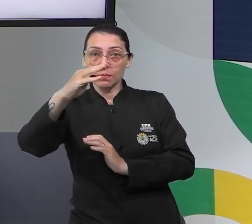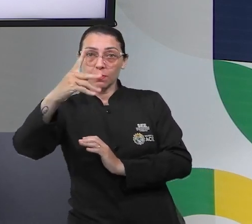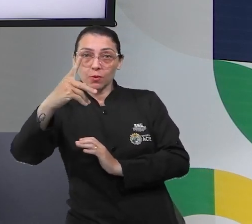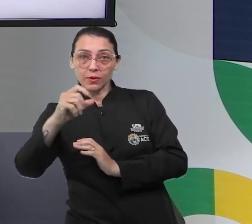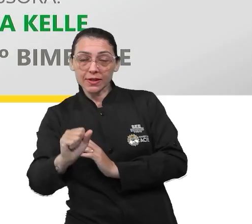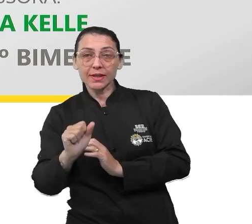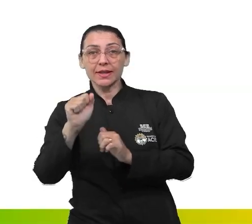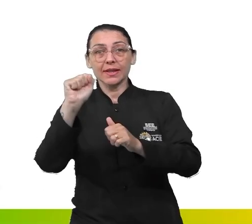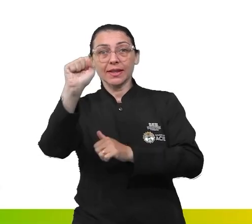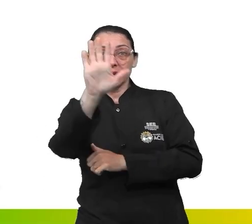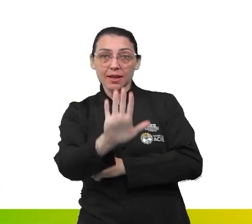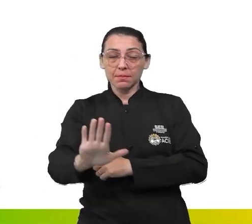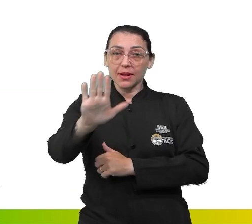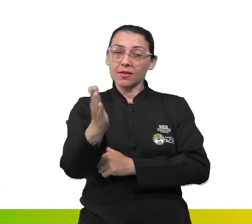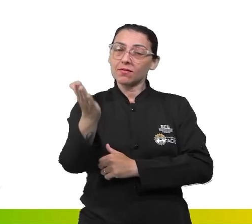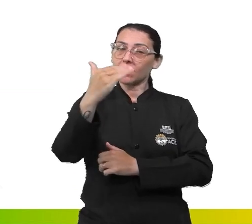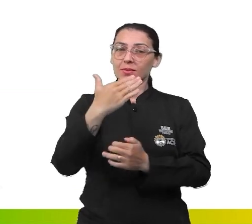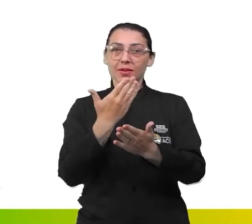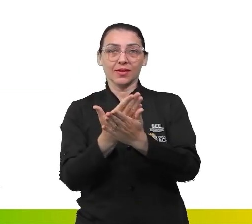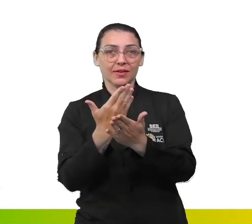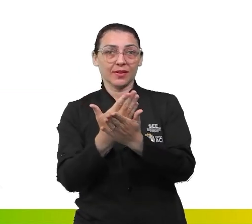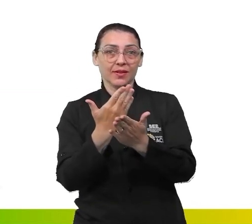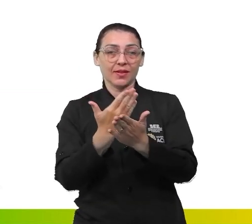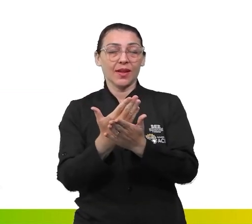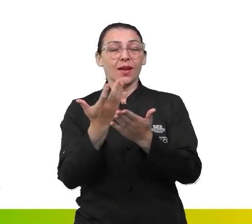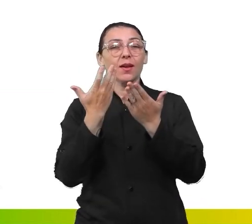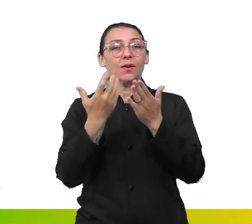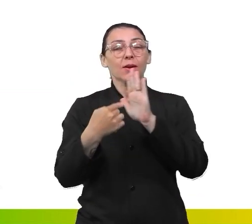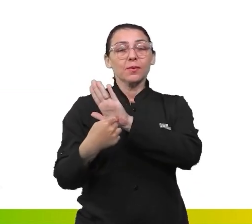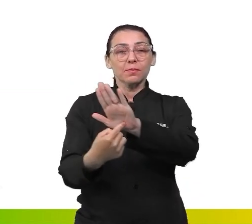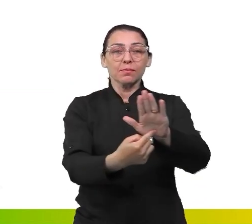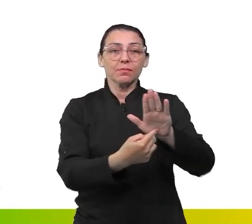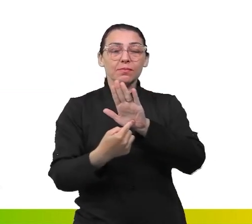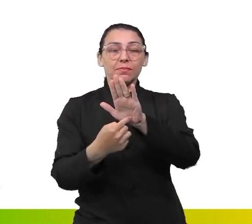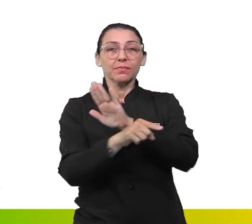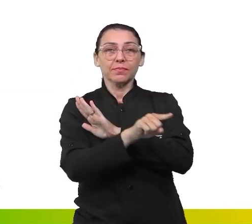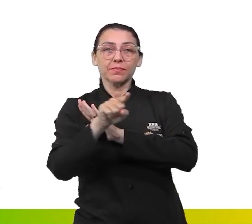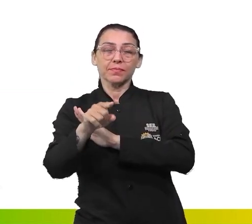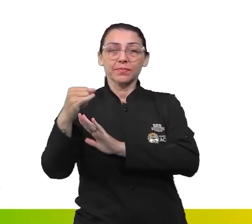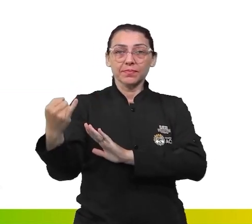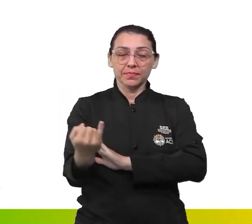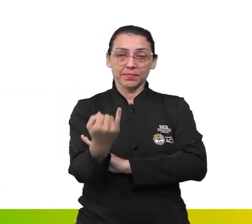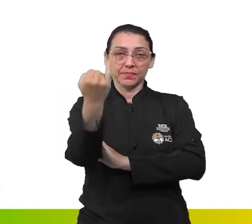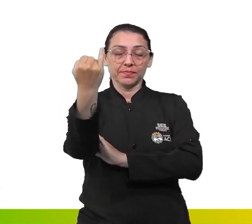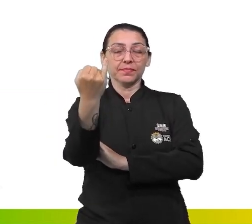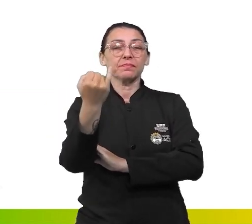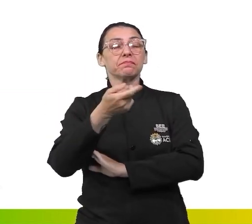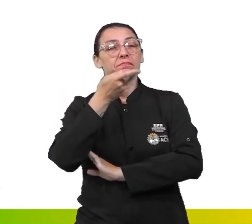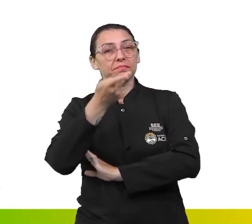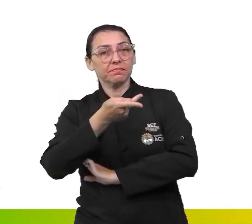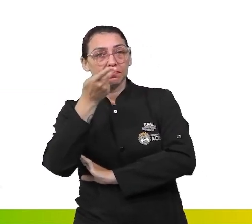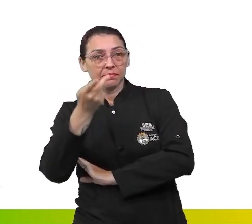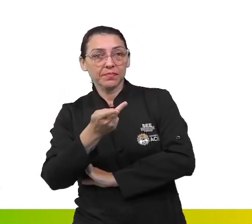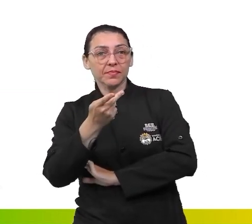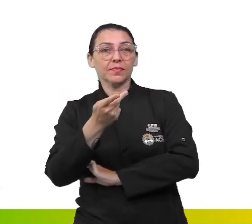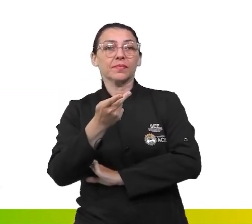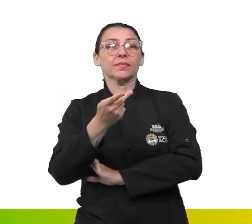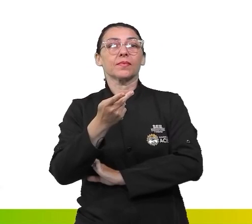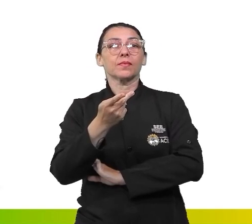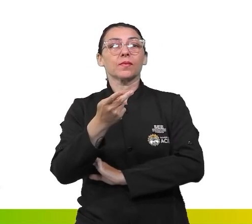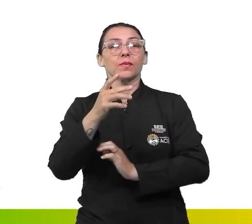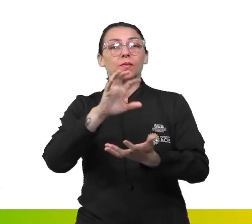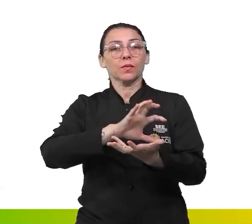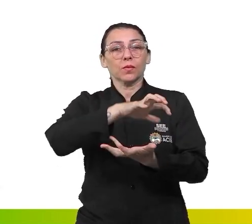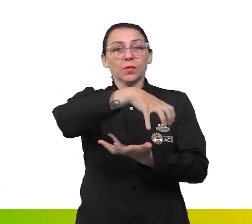nossa aula? Bem, pessoal, eu quero destacar aqui um ponto muito importante, que nós vamos falar aí do continente